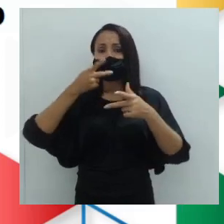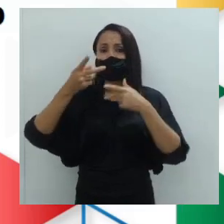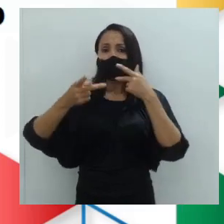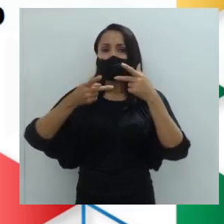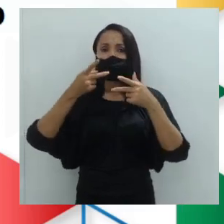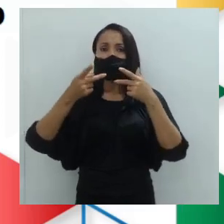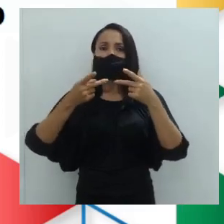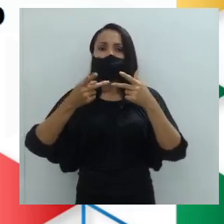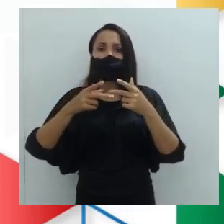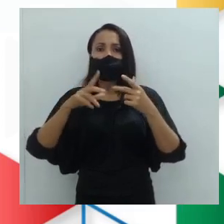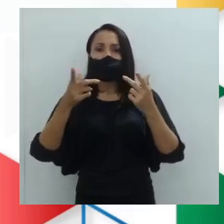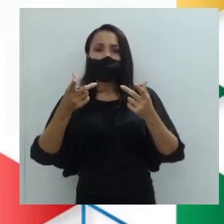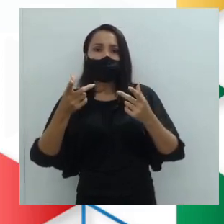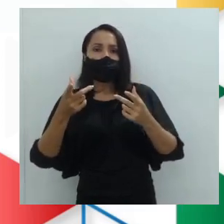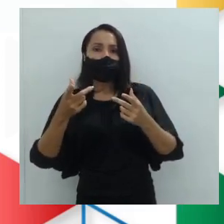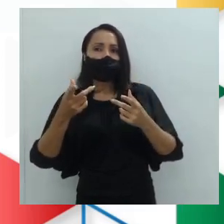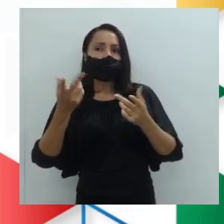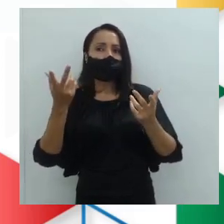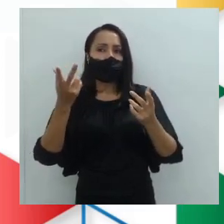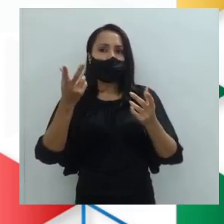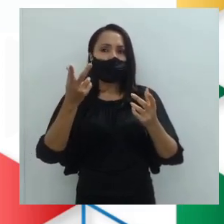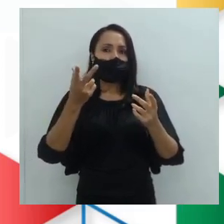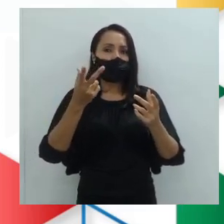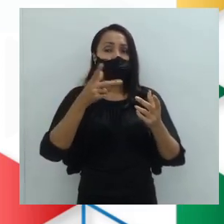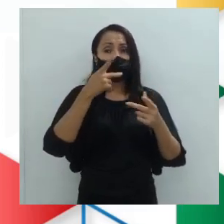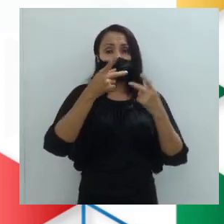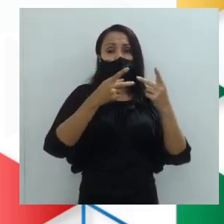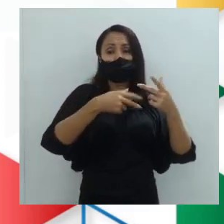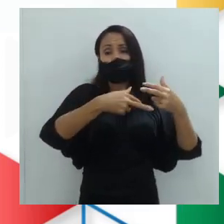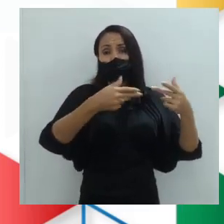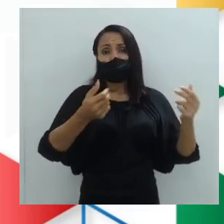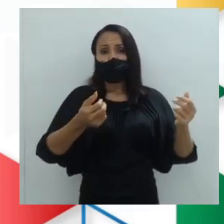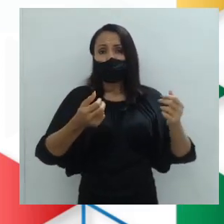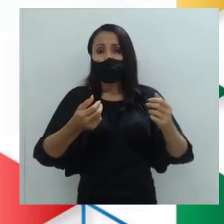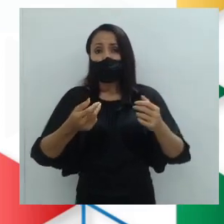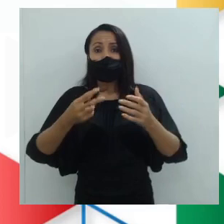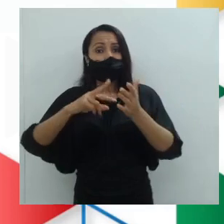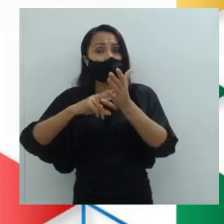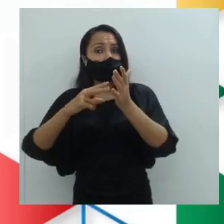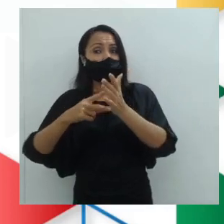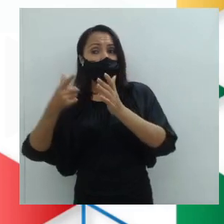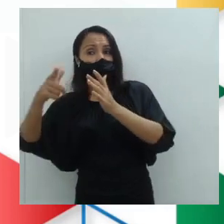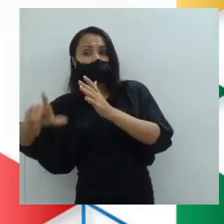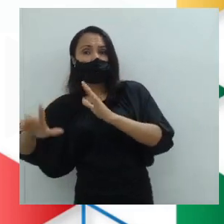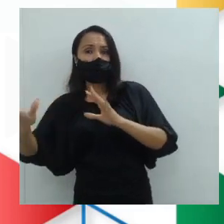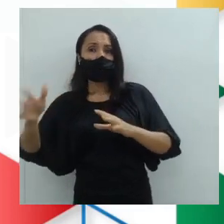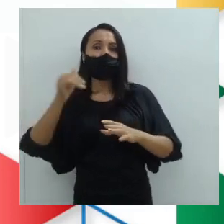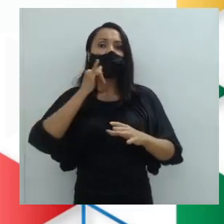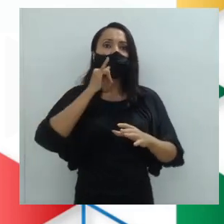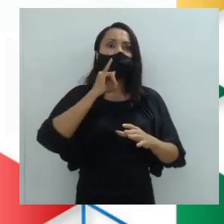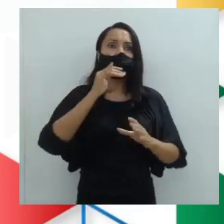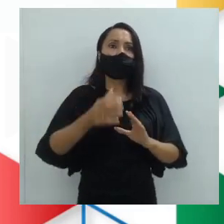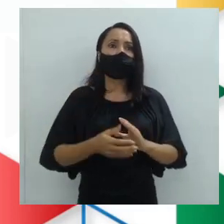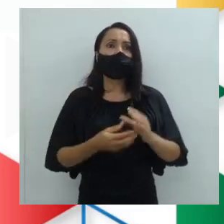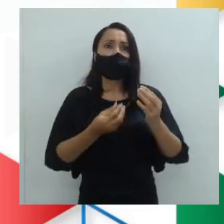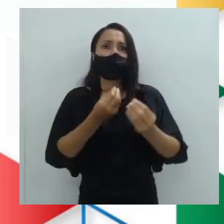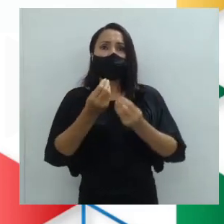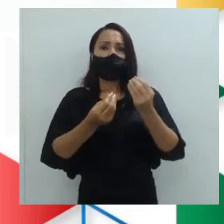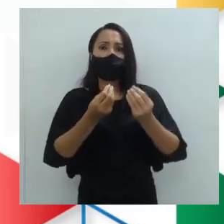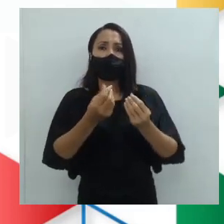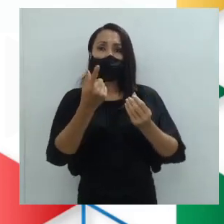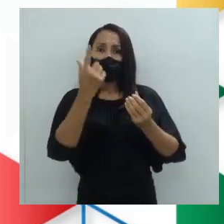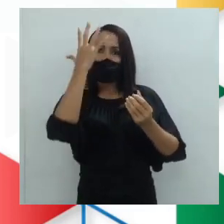coisa com sentido de outra. Vamos ver aqui? Olhem só, exemplos. Vejam só, como você